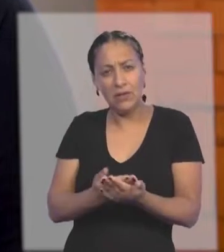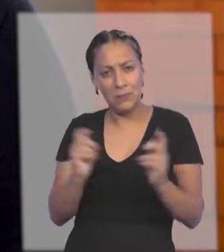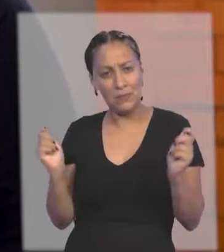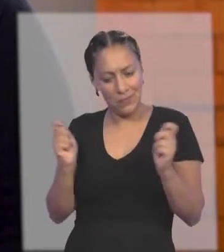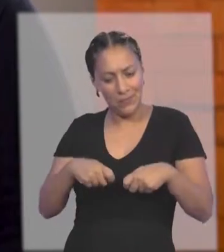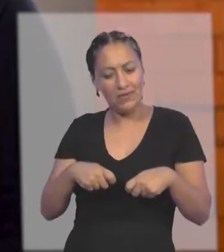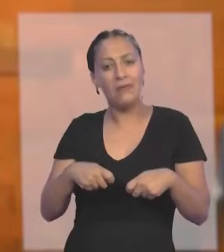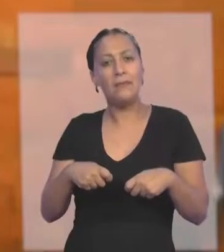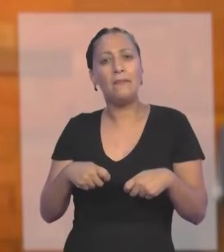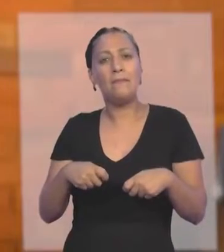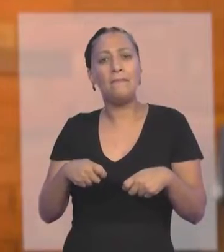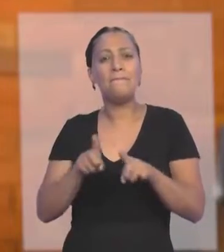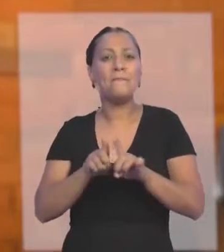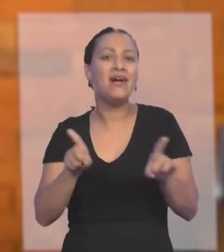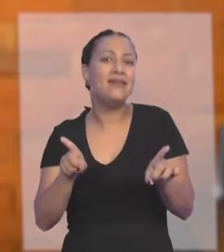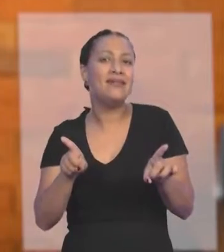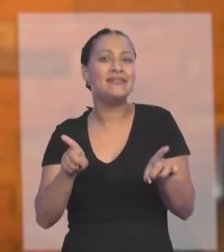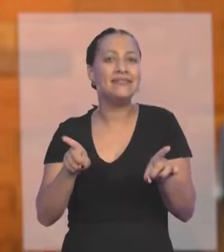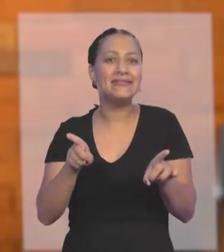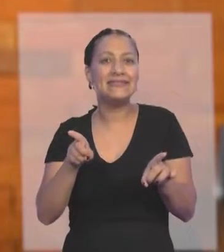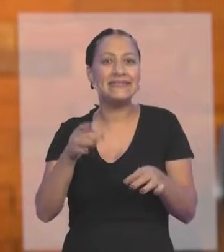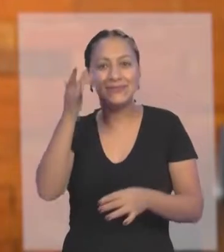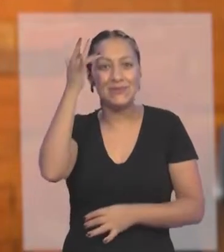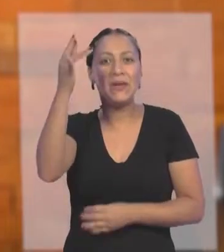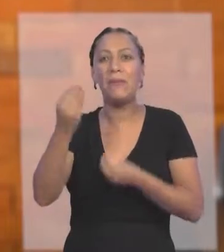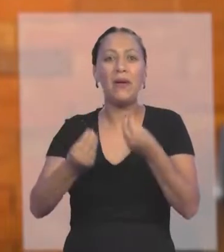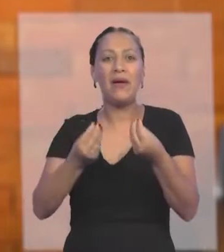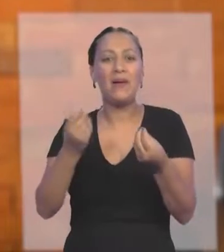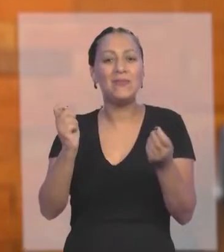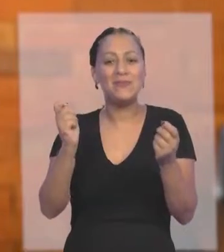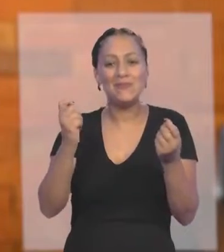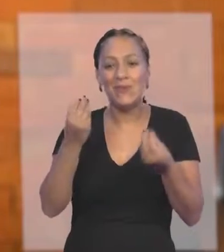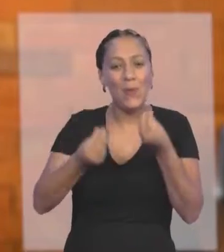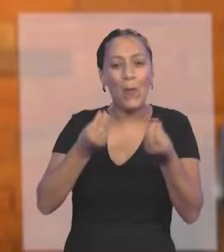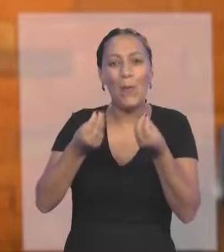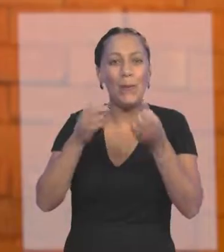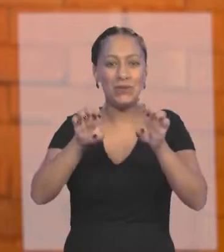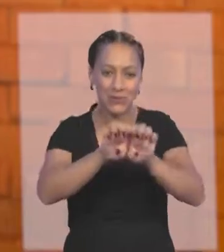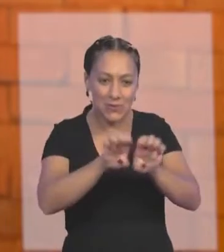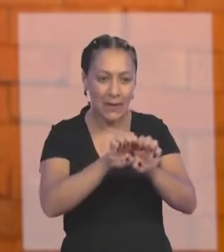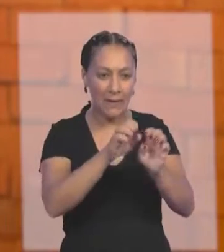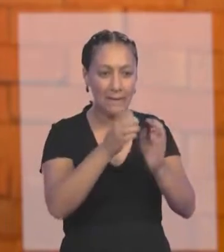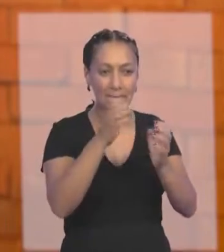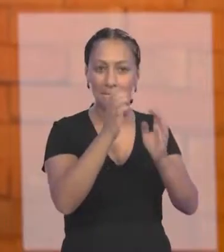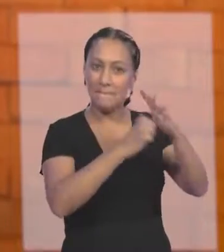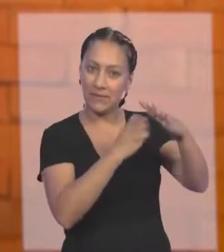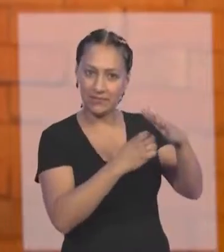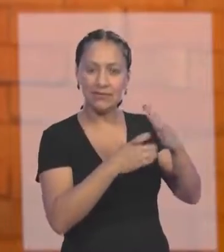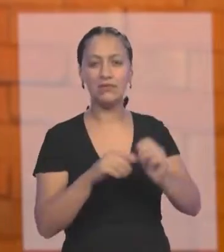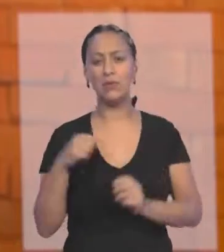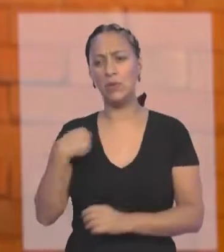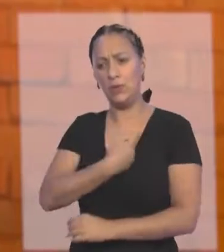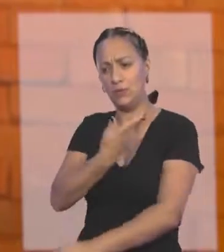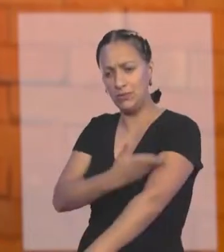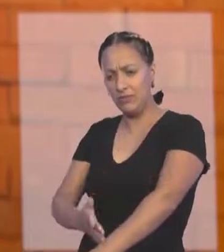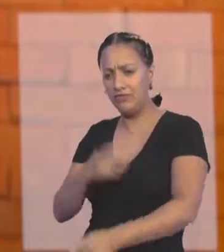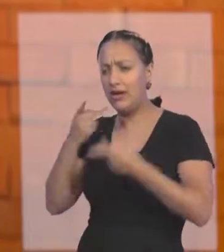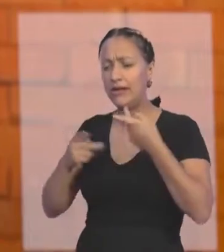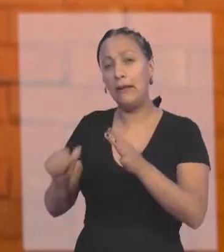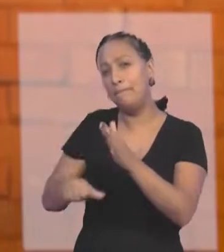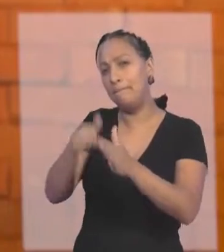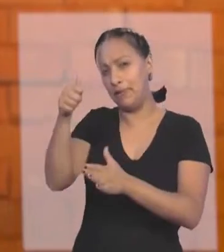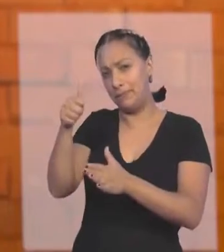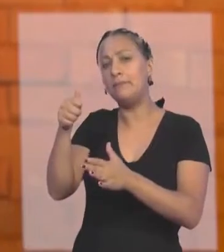nosso potencial, mas a gente não sabia necessariamente como estruturar uma empresa. A gente costuma dizer sempre que na primeira